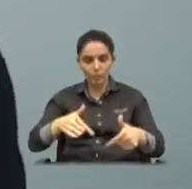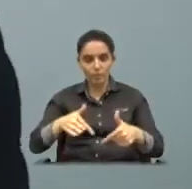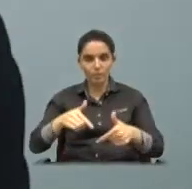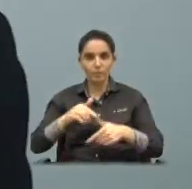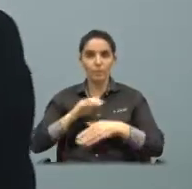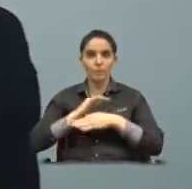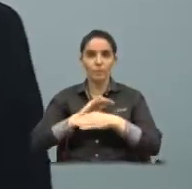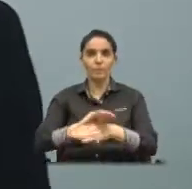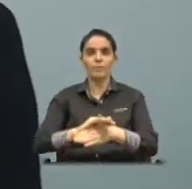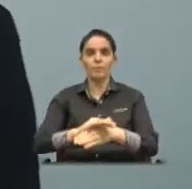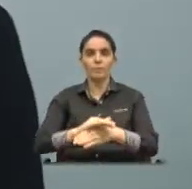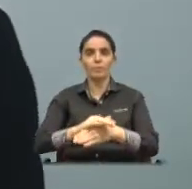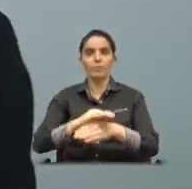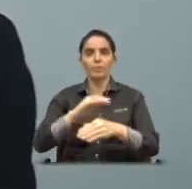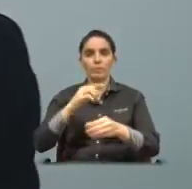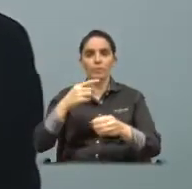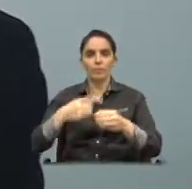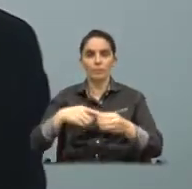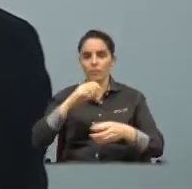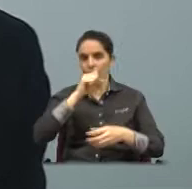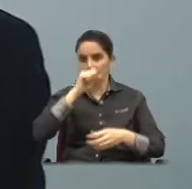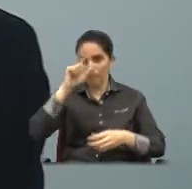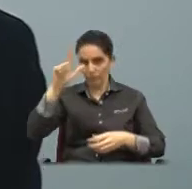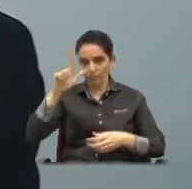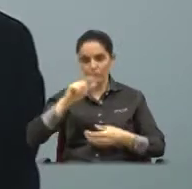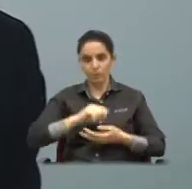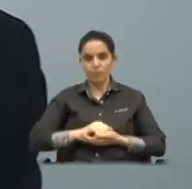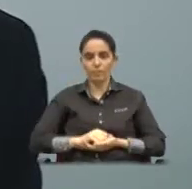que tinham a Limeira, aquele orgulho